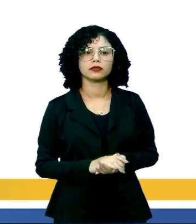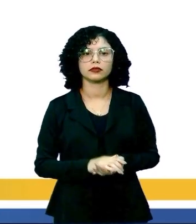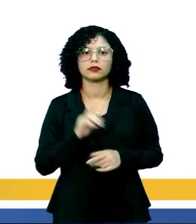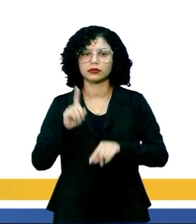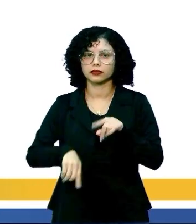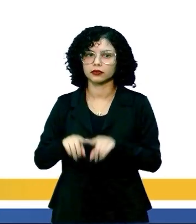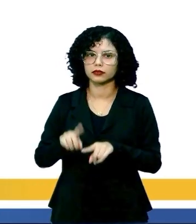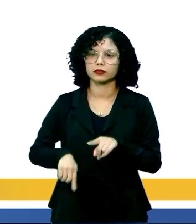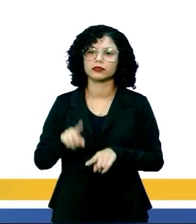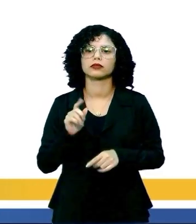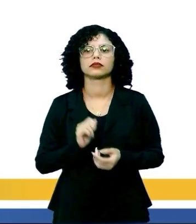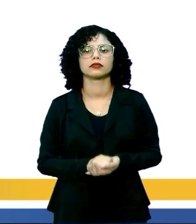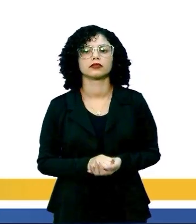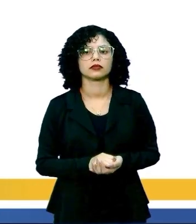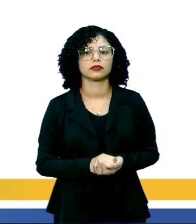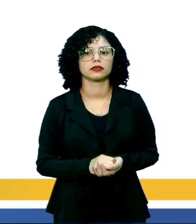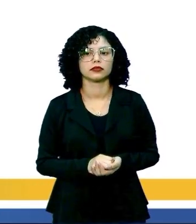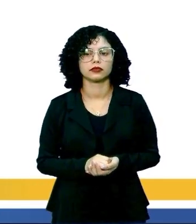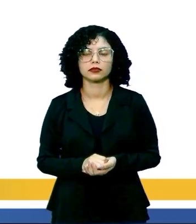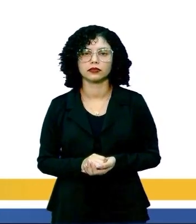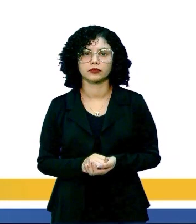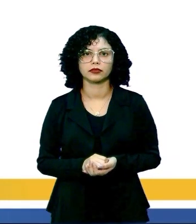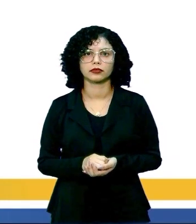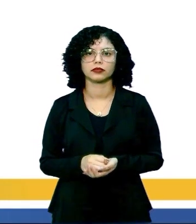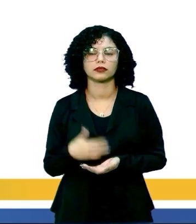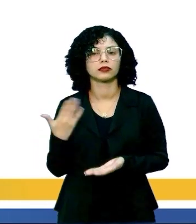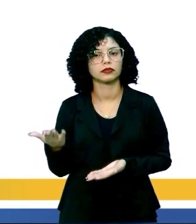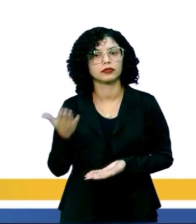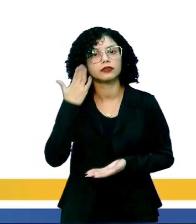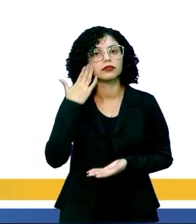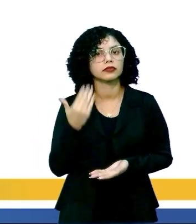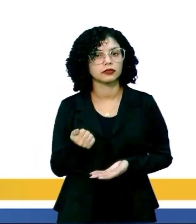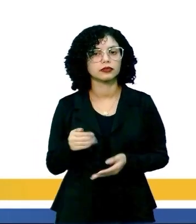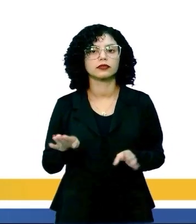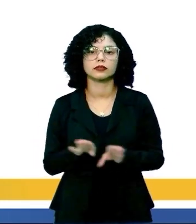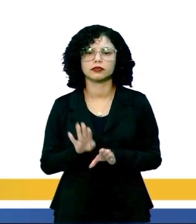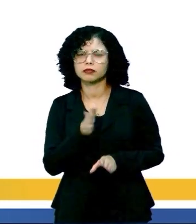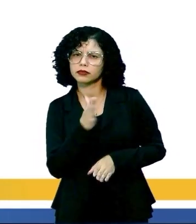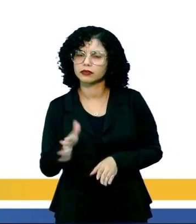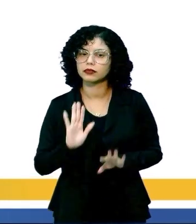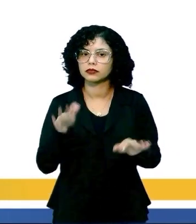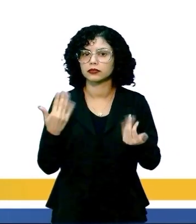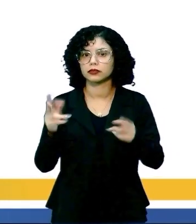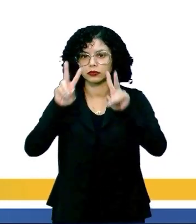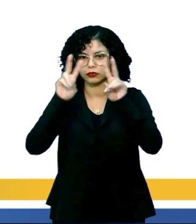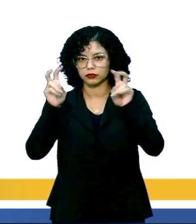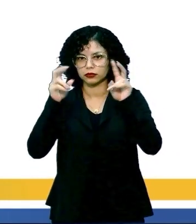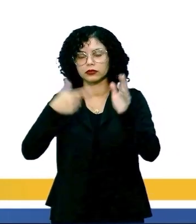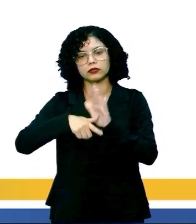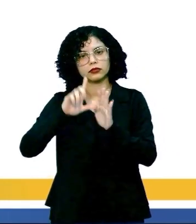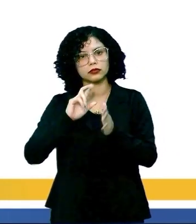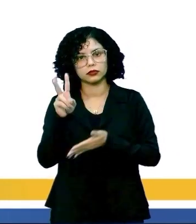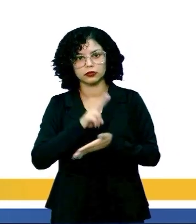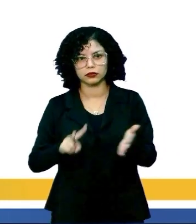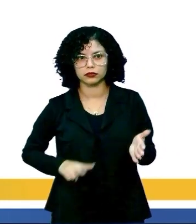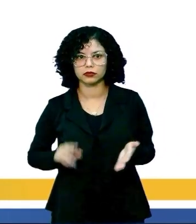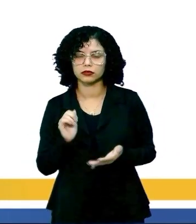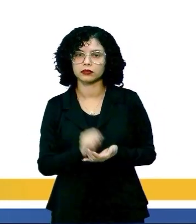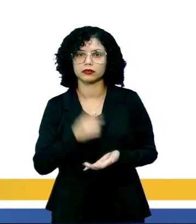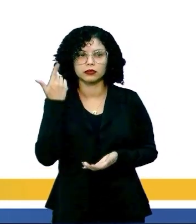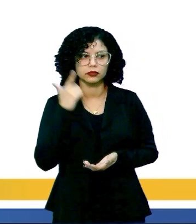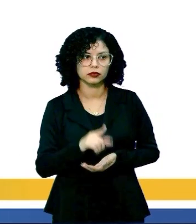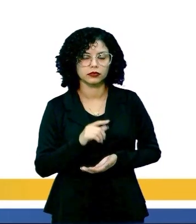no caso, né, dessa questão, e aí você vai ter também uma noção de qual é o assunto antes de ler a questão ganhando